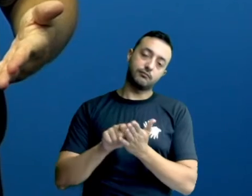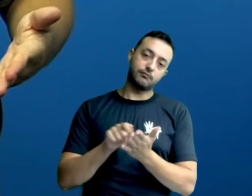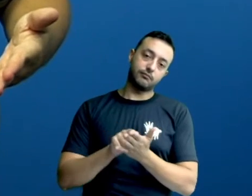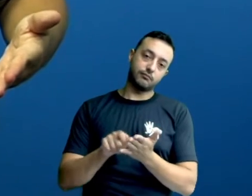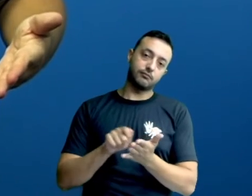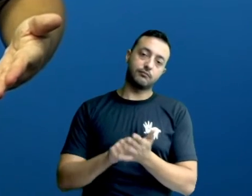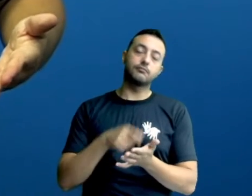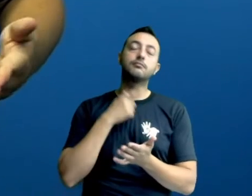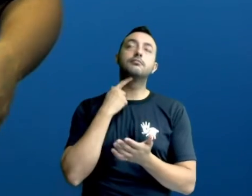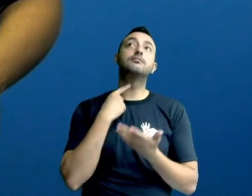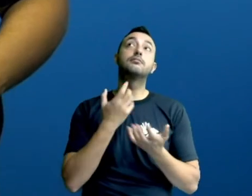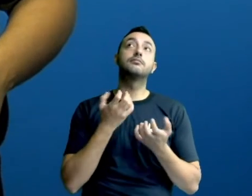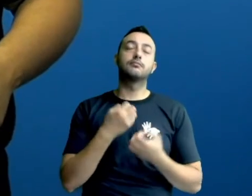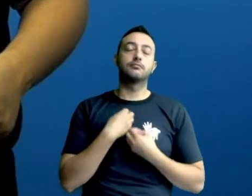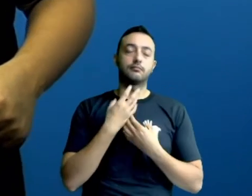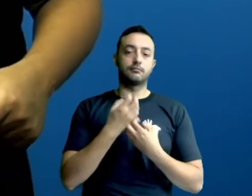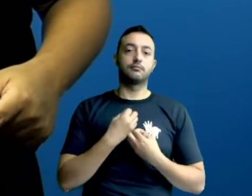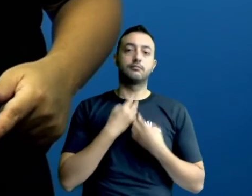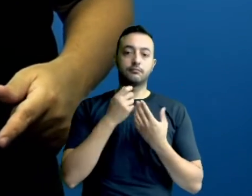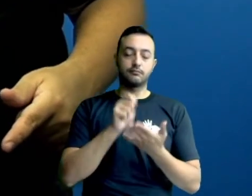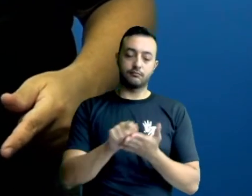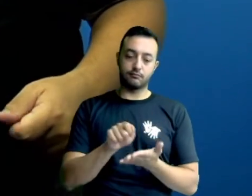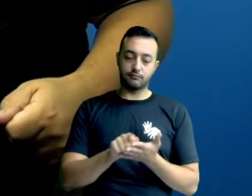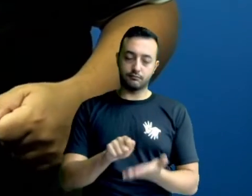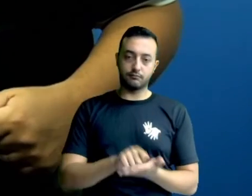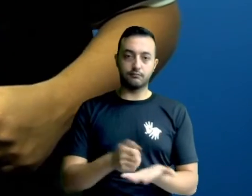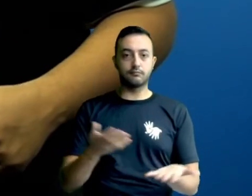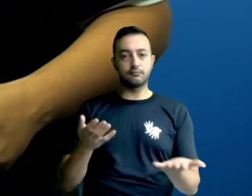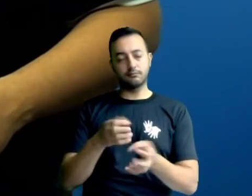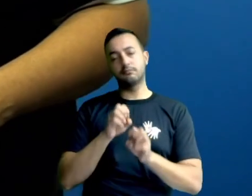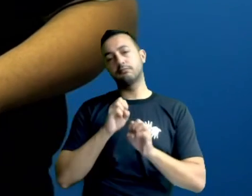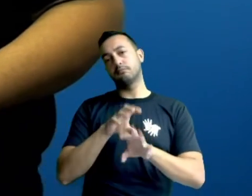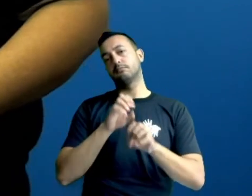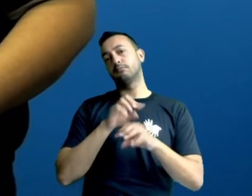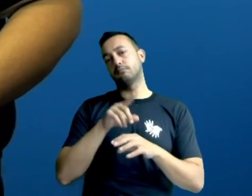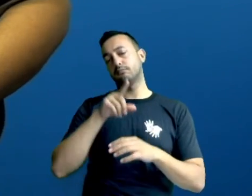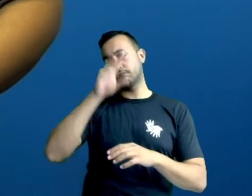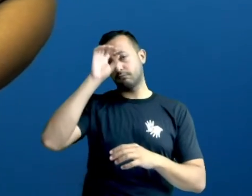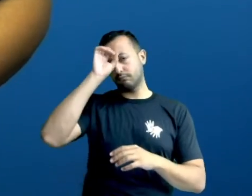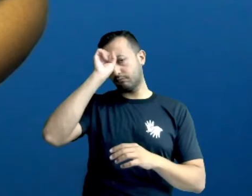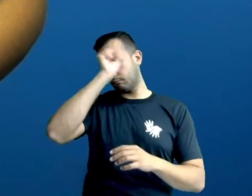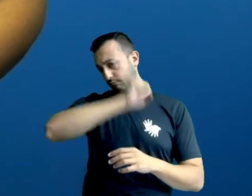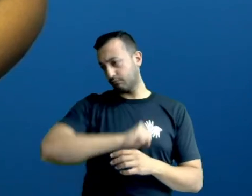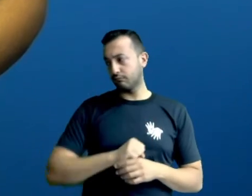escrever poemas, você pode estar falando. Vou ensinar agora para vocês como fazer um poema.